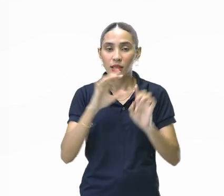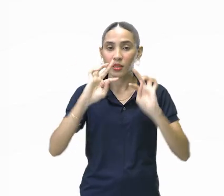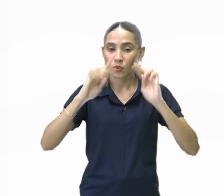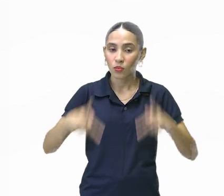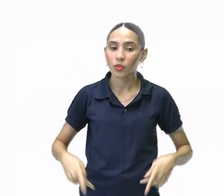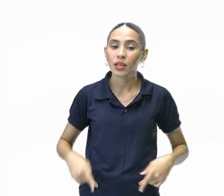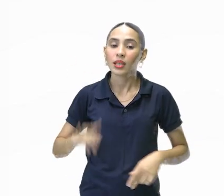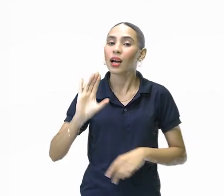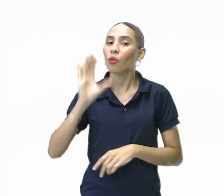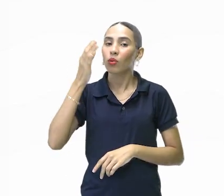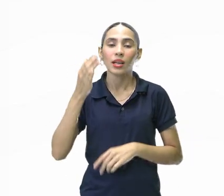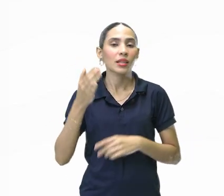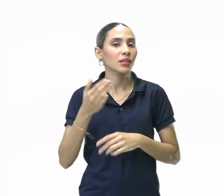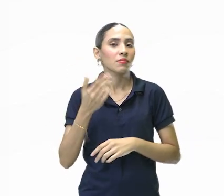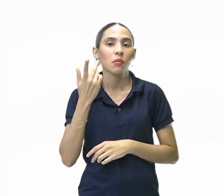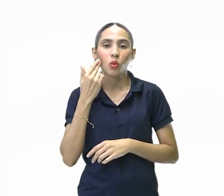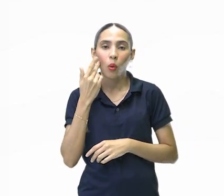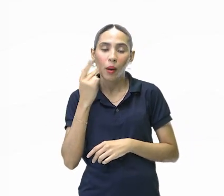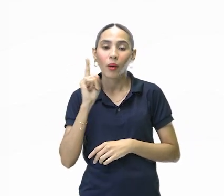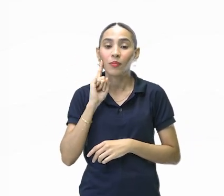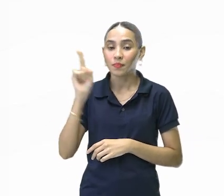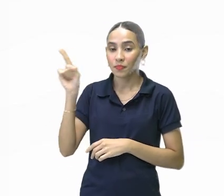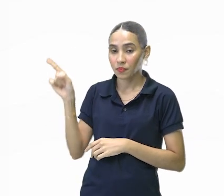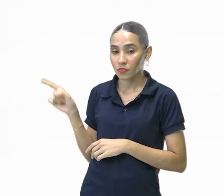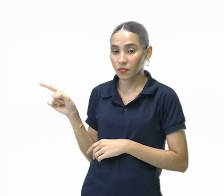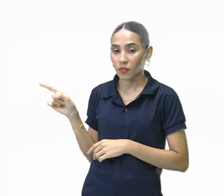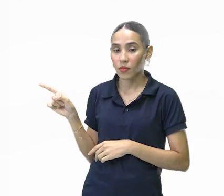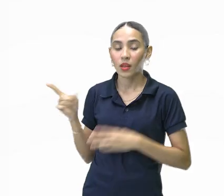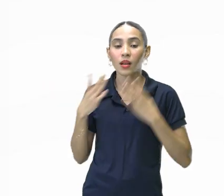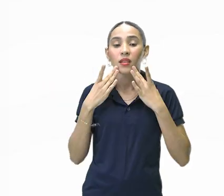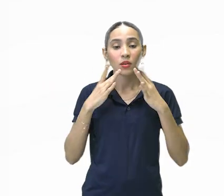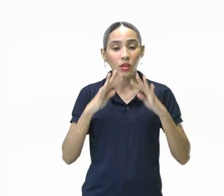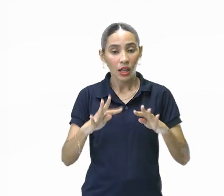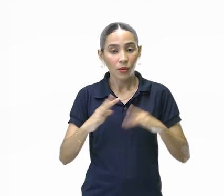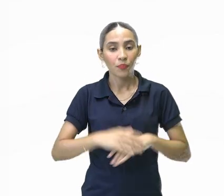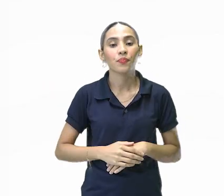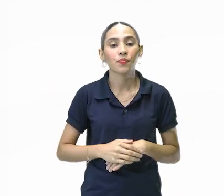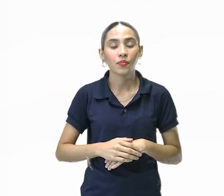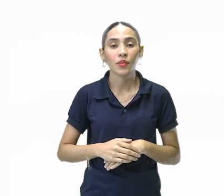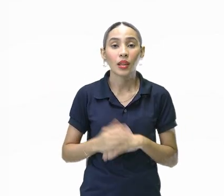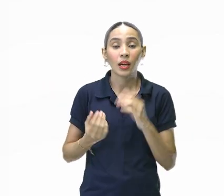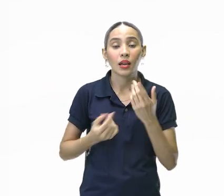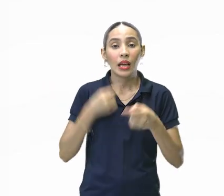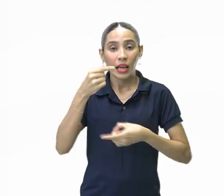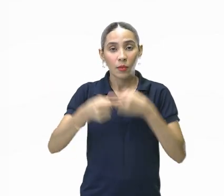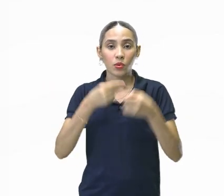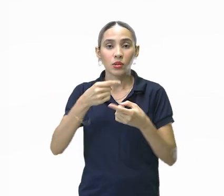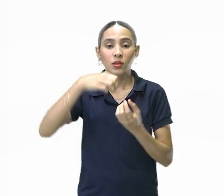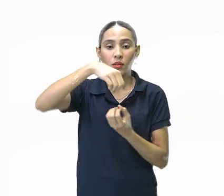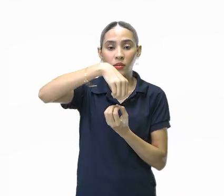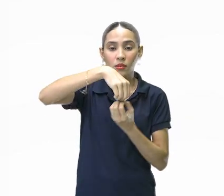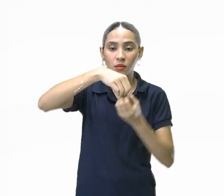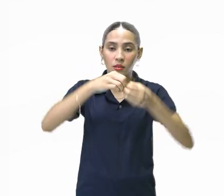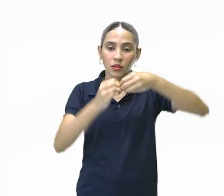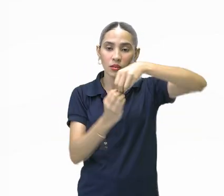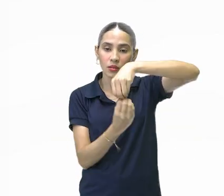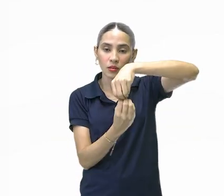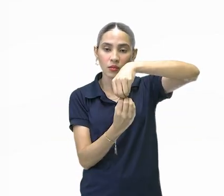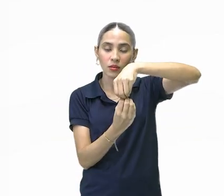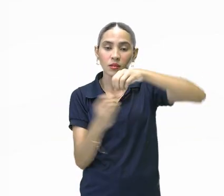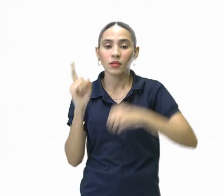humana, acontece, como está sendo dito aí, naturalmente, através da reprodução,